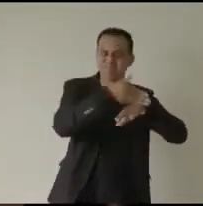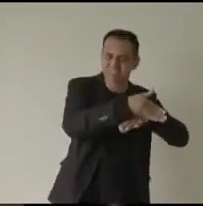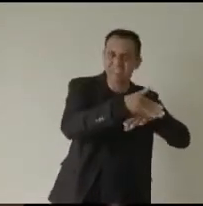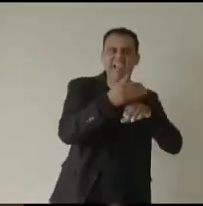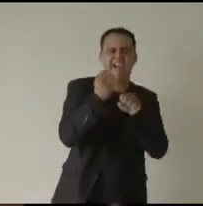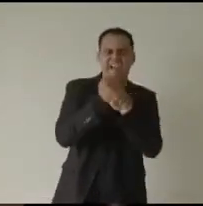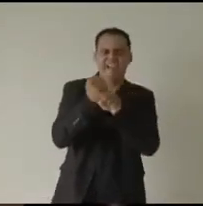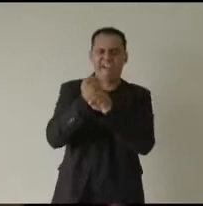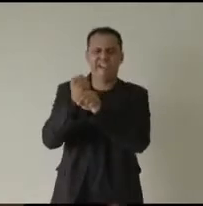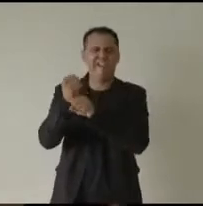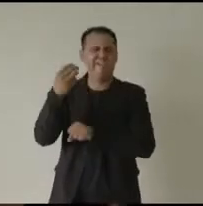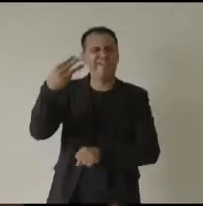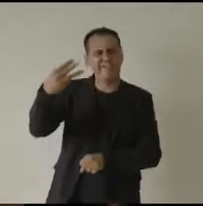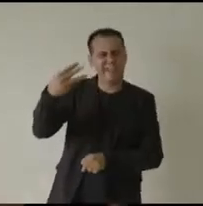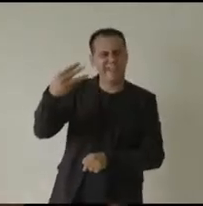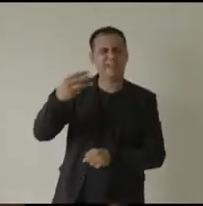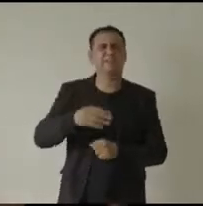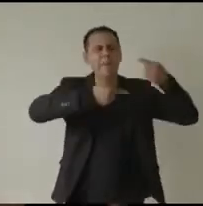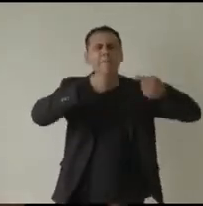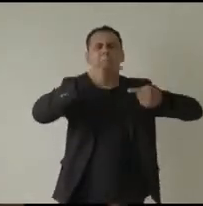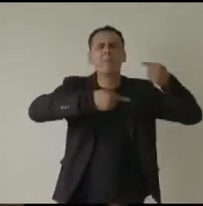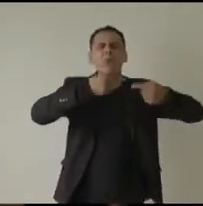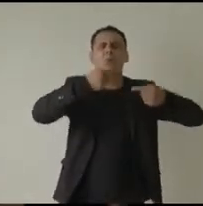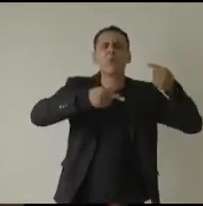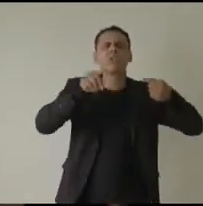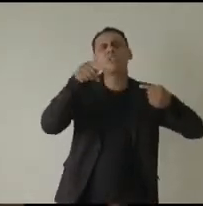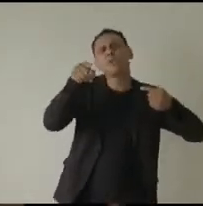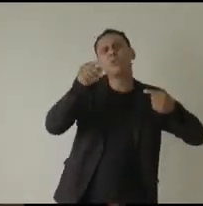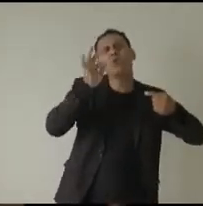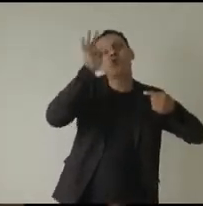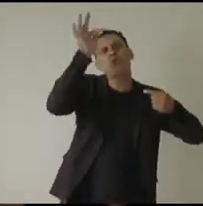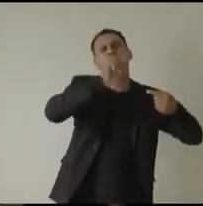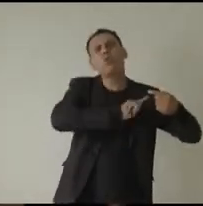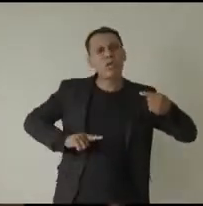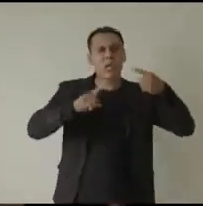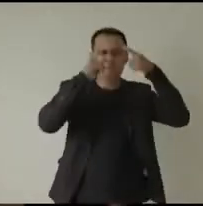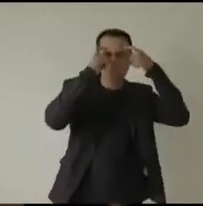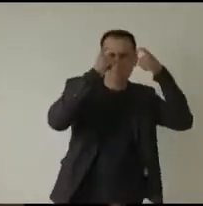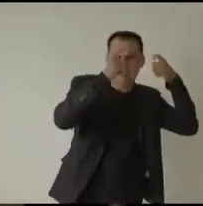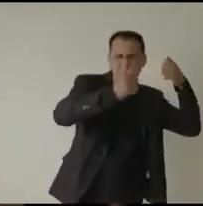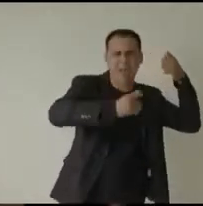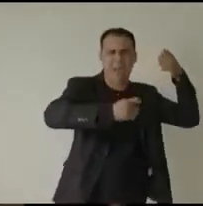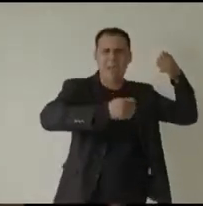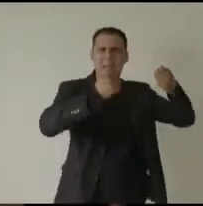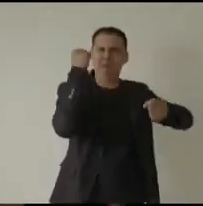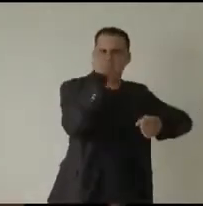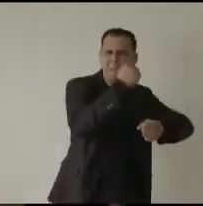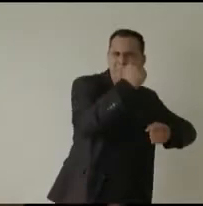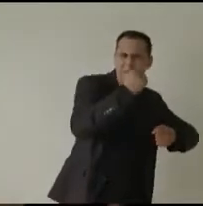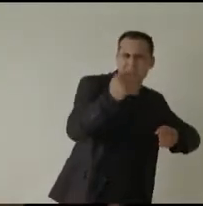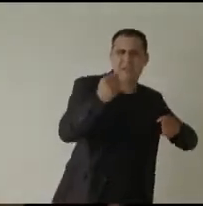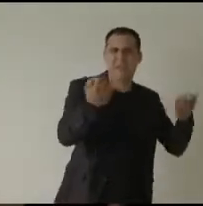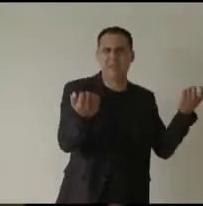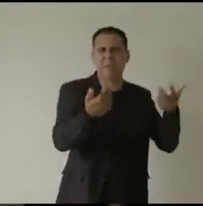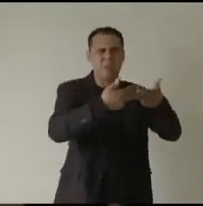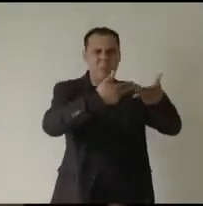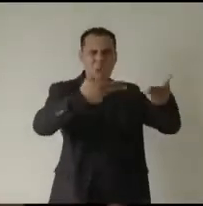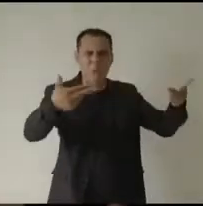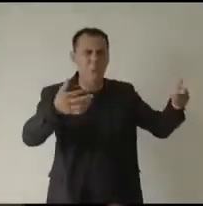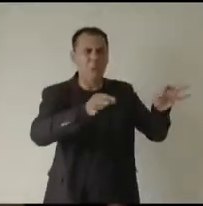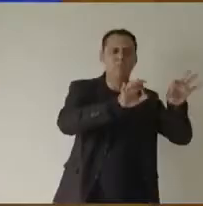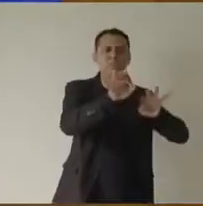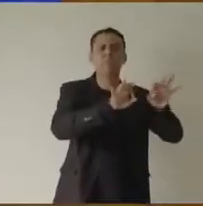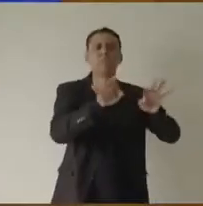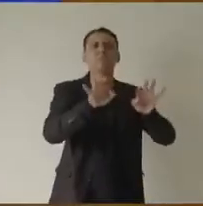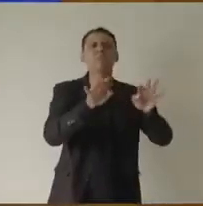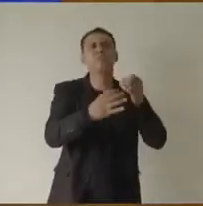governo para combater a criminalidade em Roraima, organizar o sistema carcerário e garantir a segurança da população? Bom